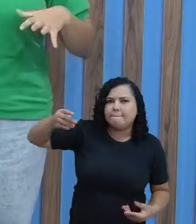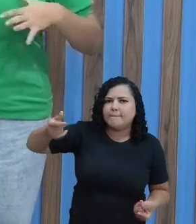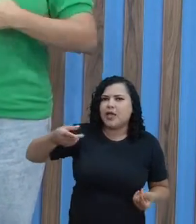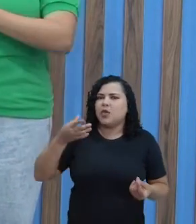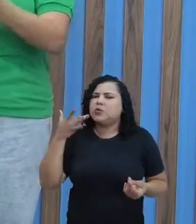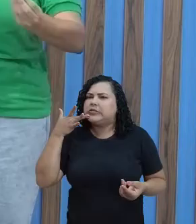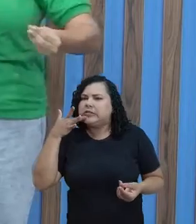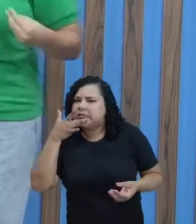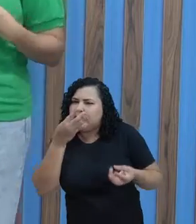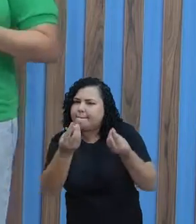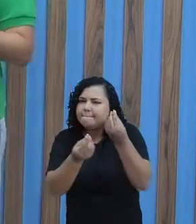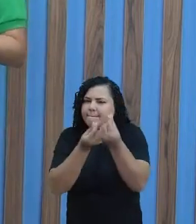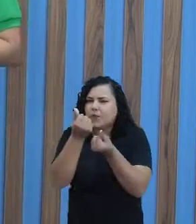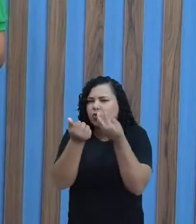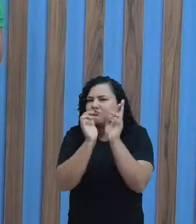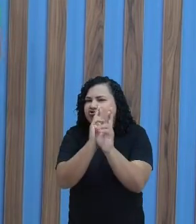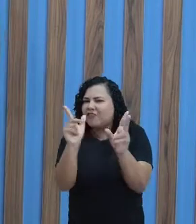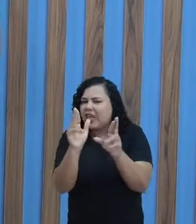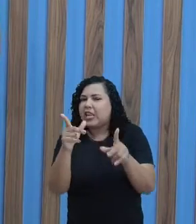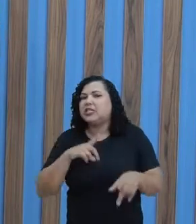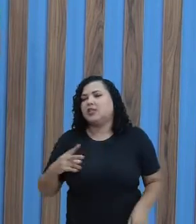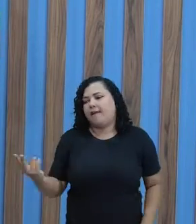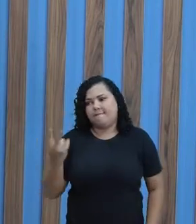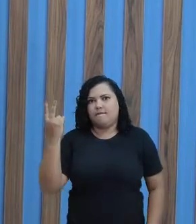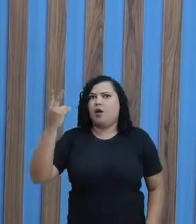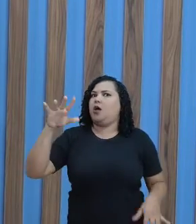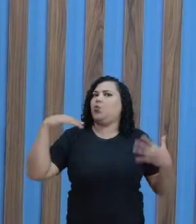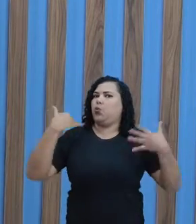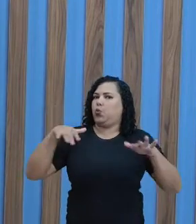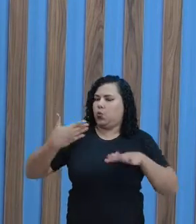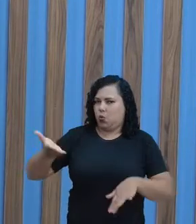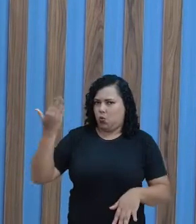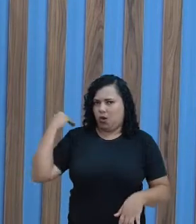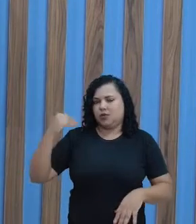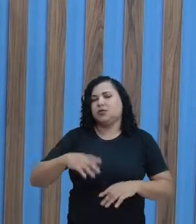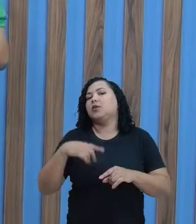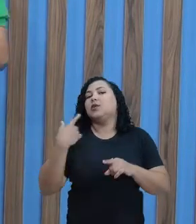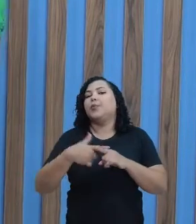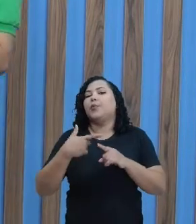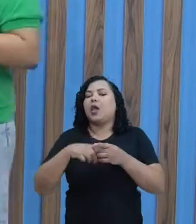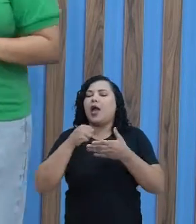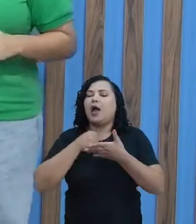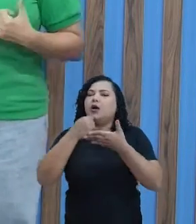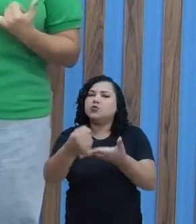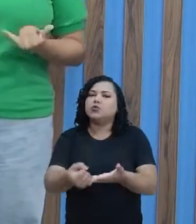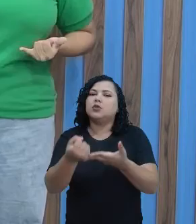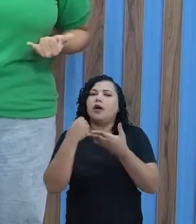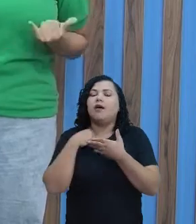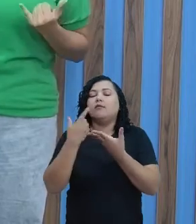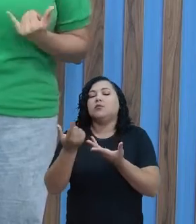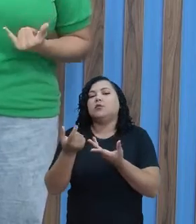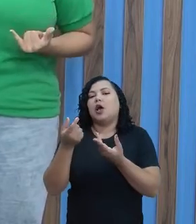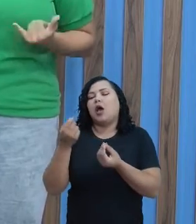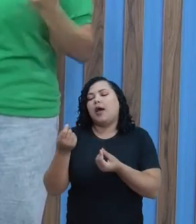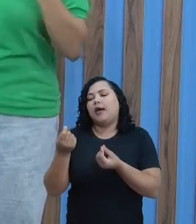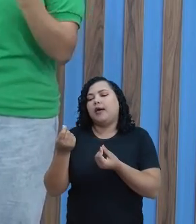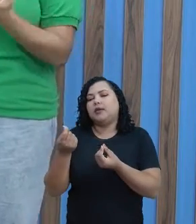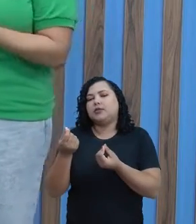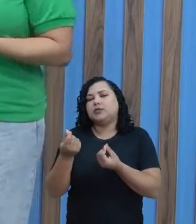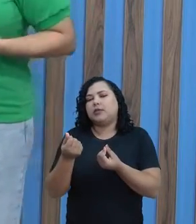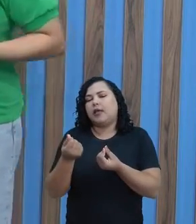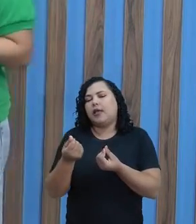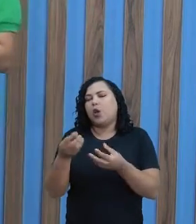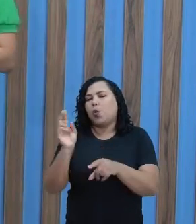que davam, assim, que tinham bastante valor na época. Porque ajudavam na conservação dos